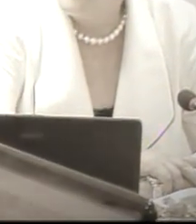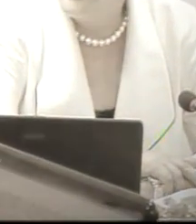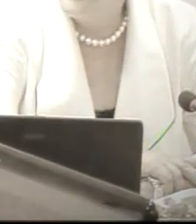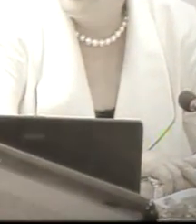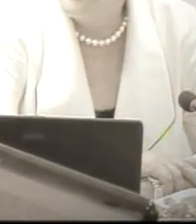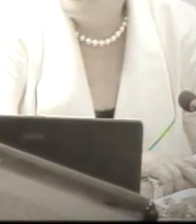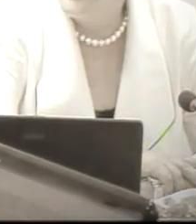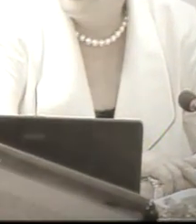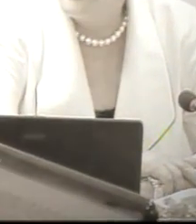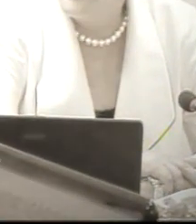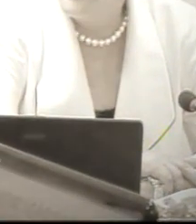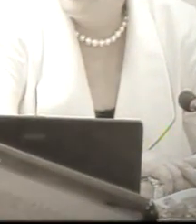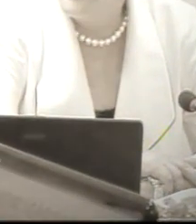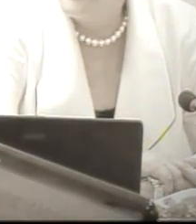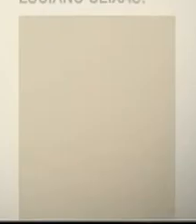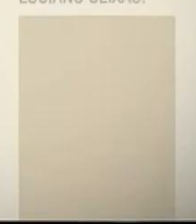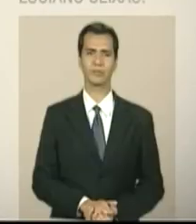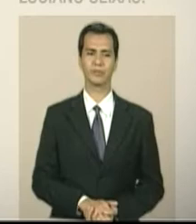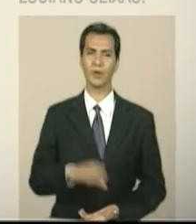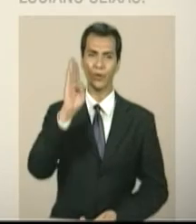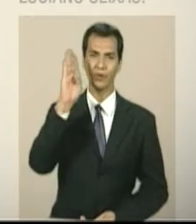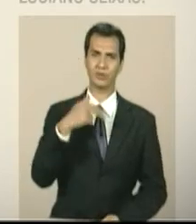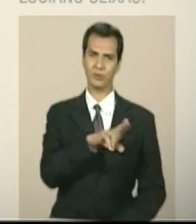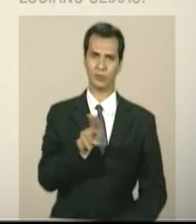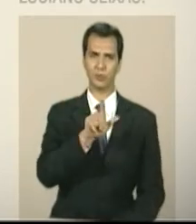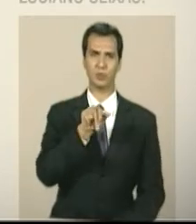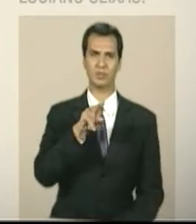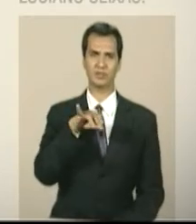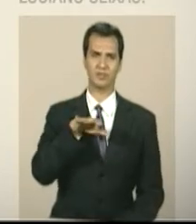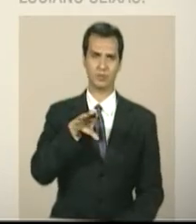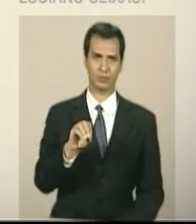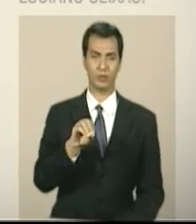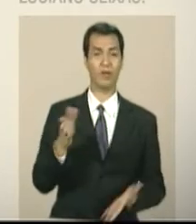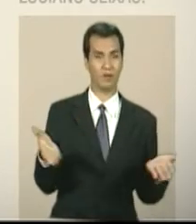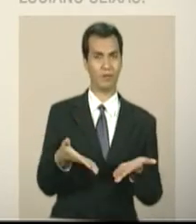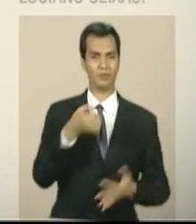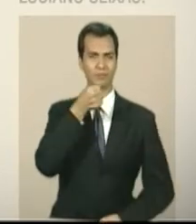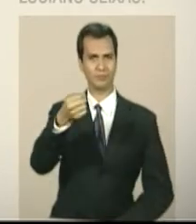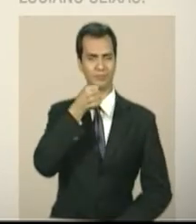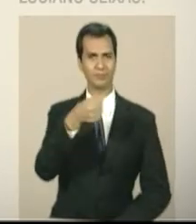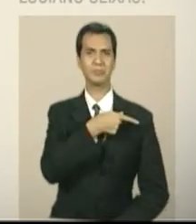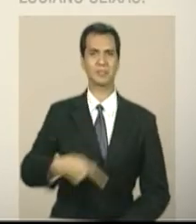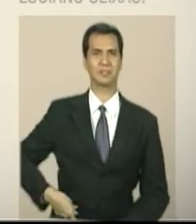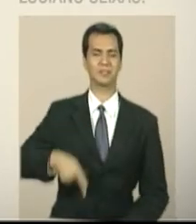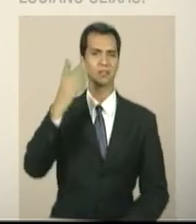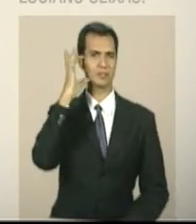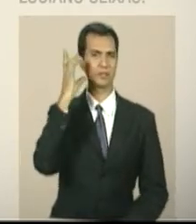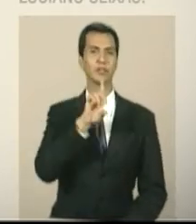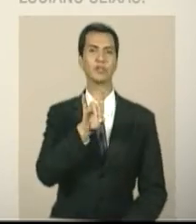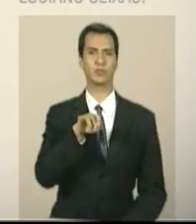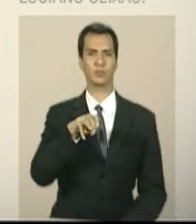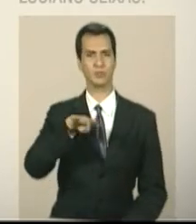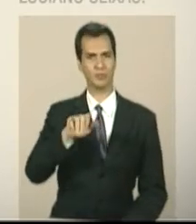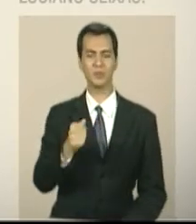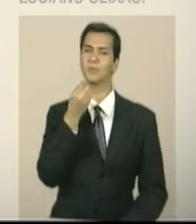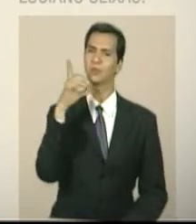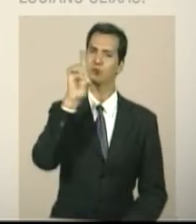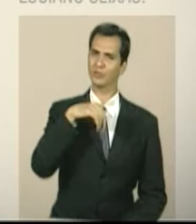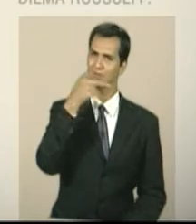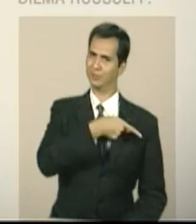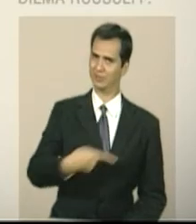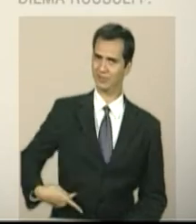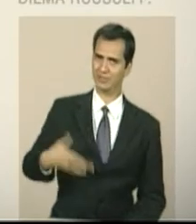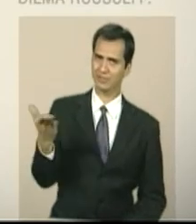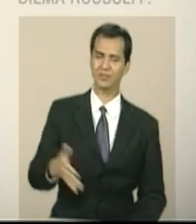café com a Presidenta Olá eu sou Luciano Seixas estou aqui para mais um café com a presidenta Dilma Rousseff Bom